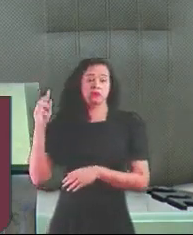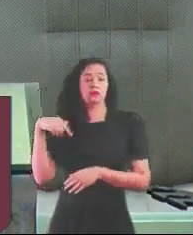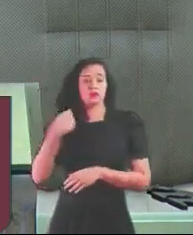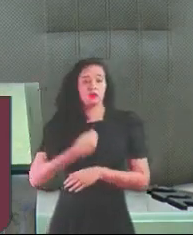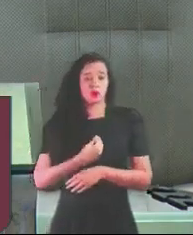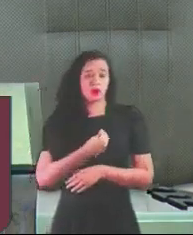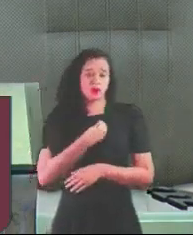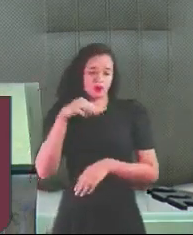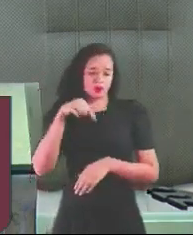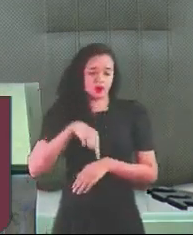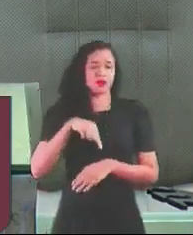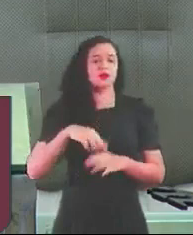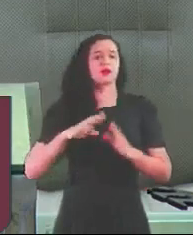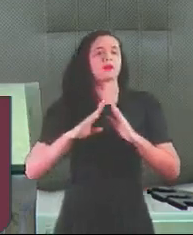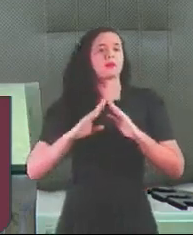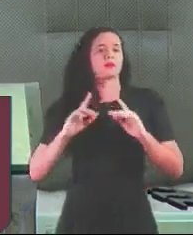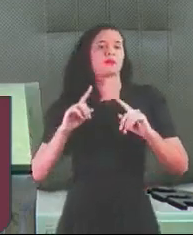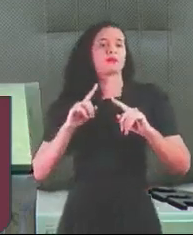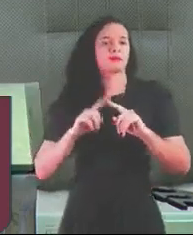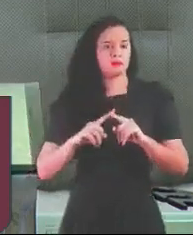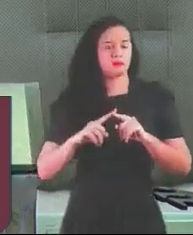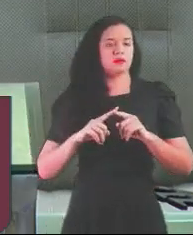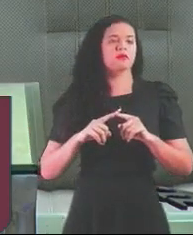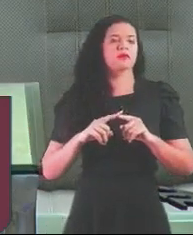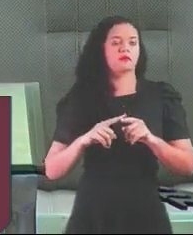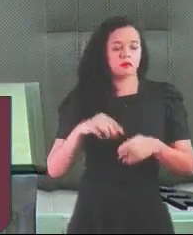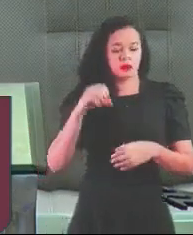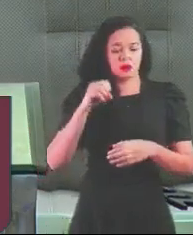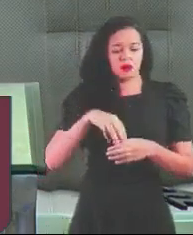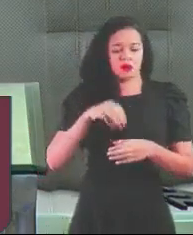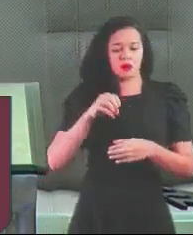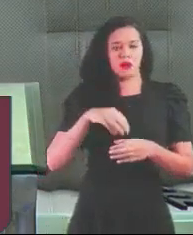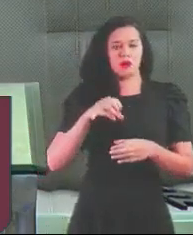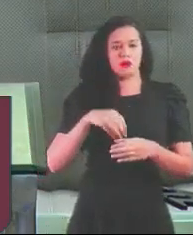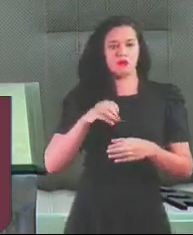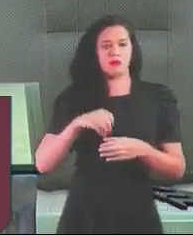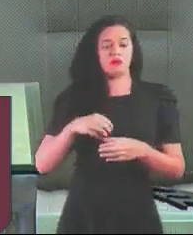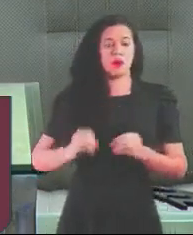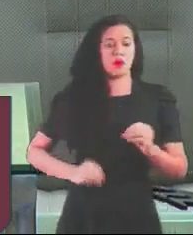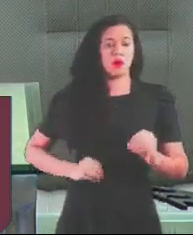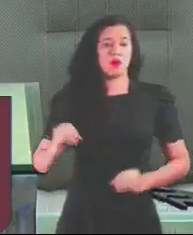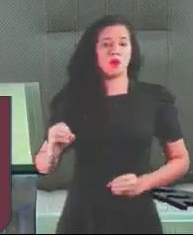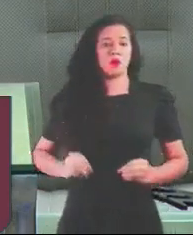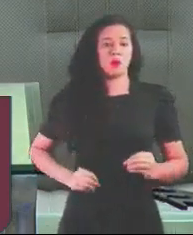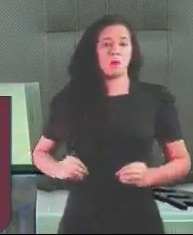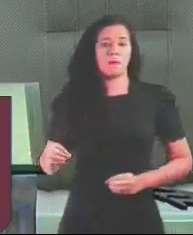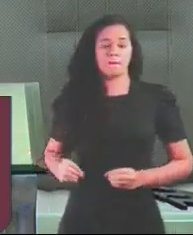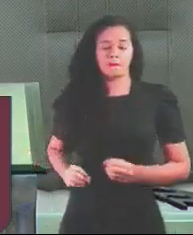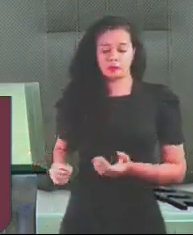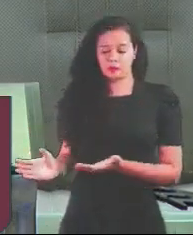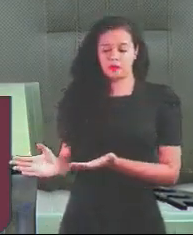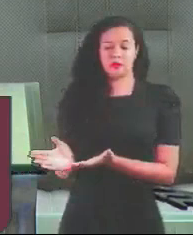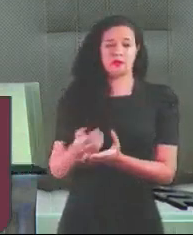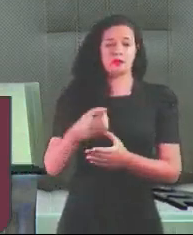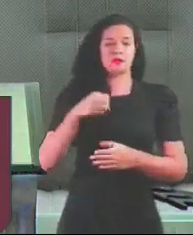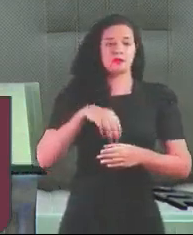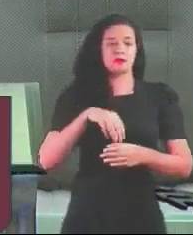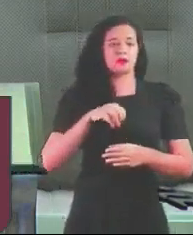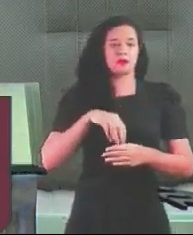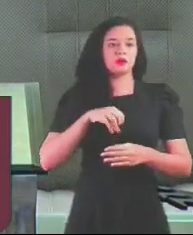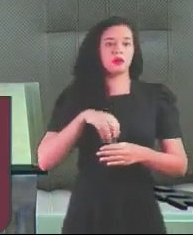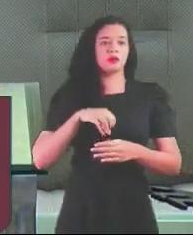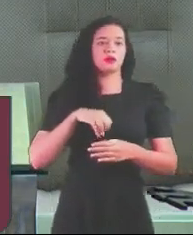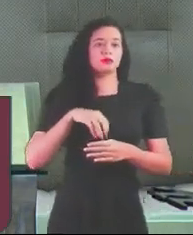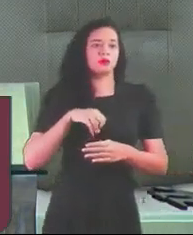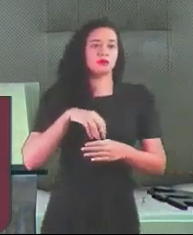presentes, contribuiremos através dos irmãos que estão recolhendo, para que Deus possa realizar maiores